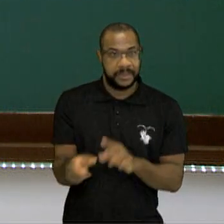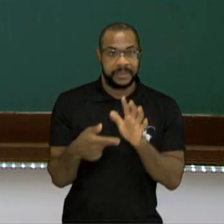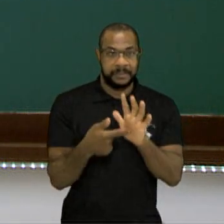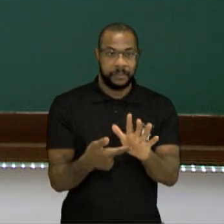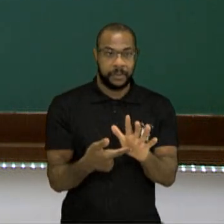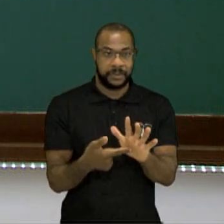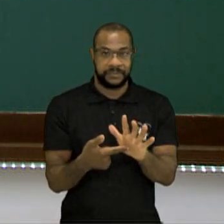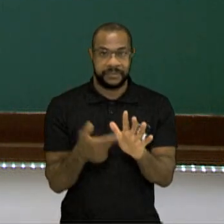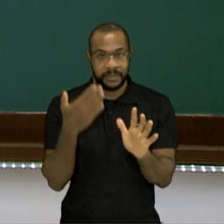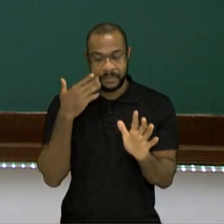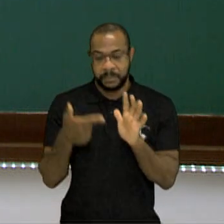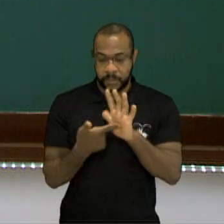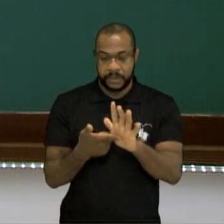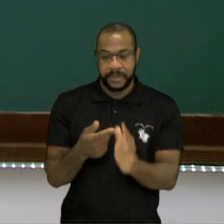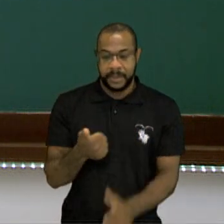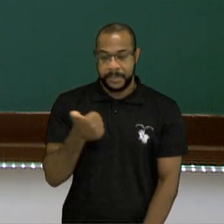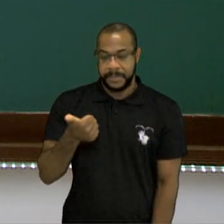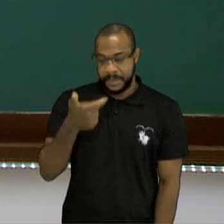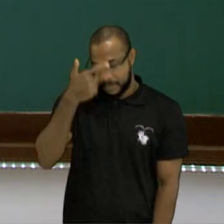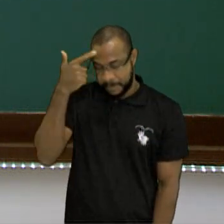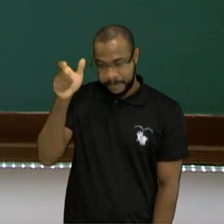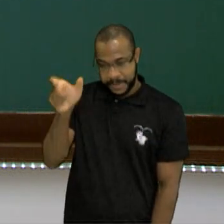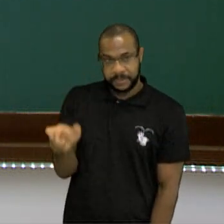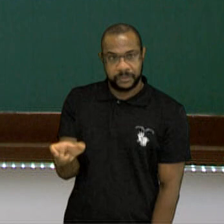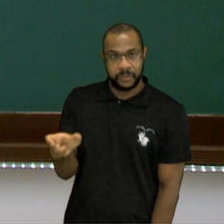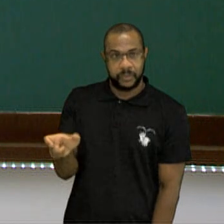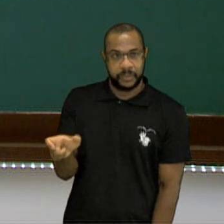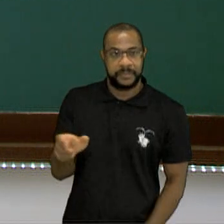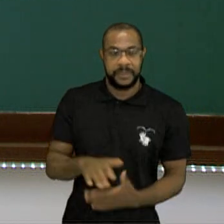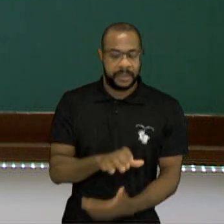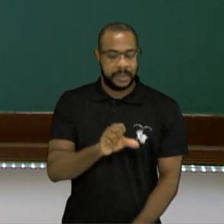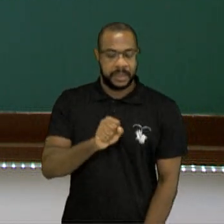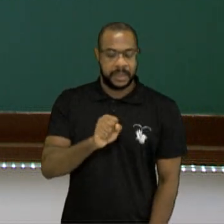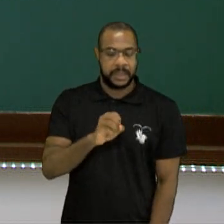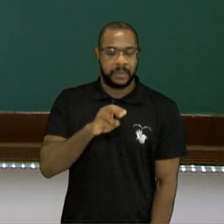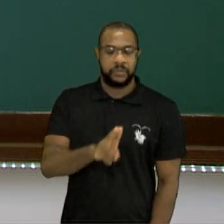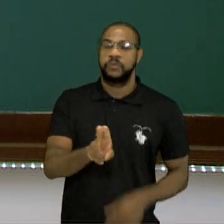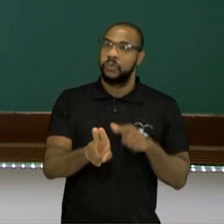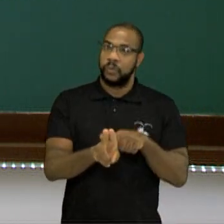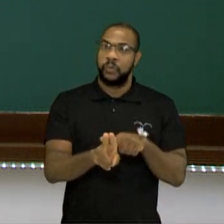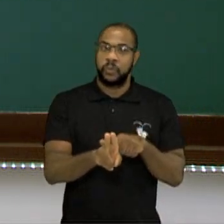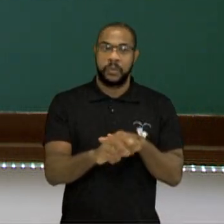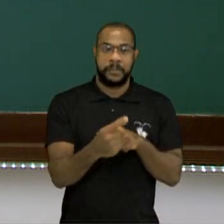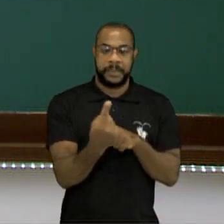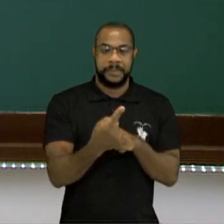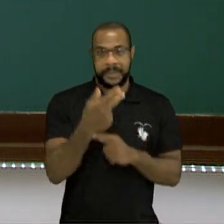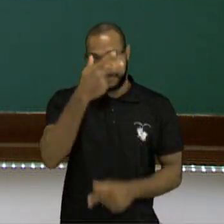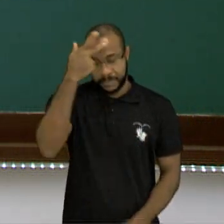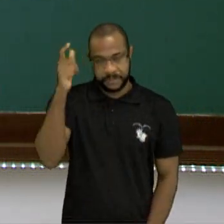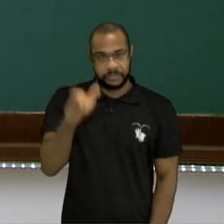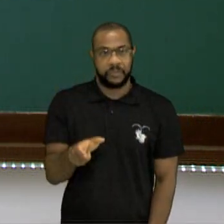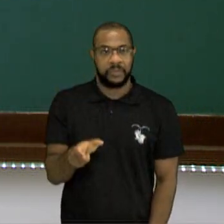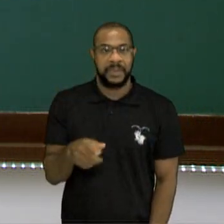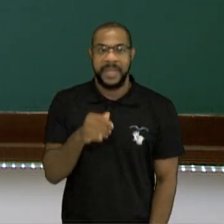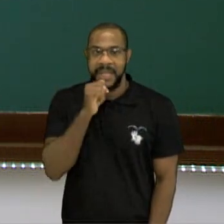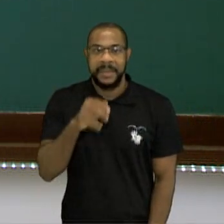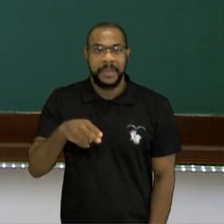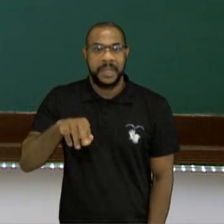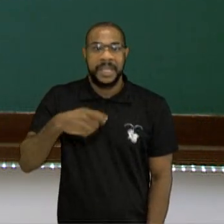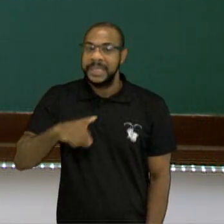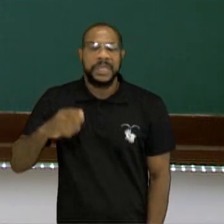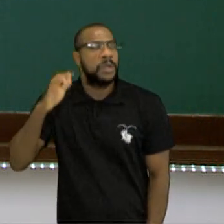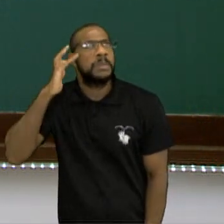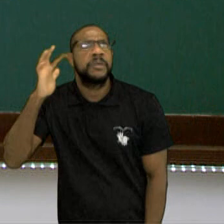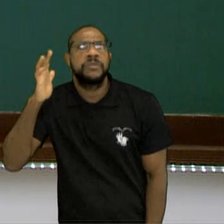lidera o caráter subjetivo, onde isso temos aqui o sou, ela falando de si, não imaginava, também falando de